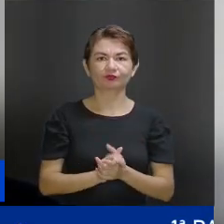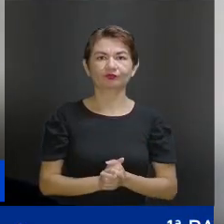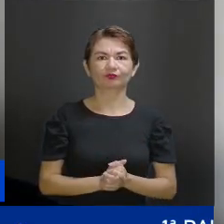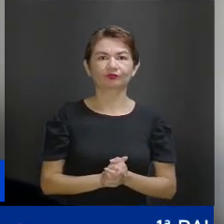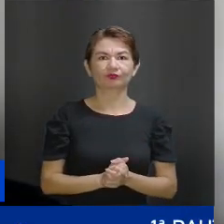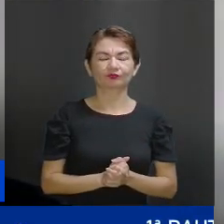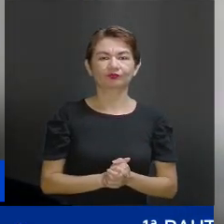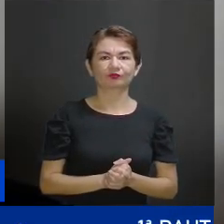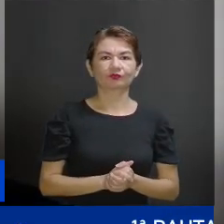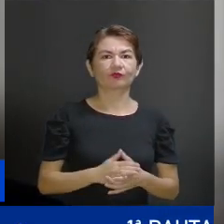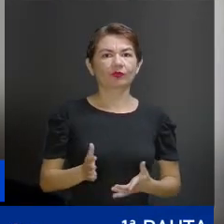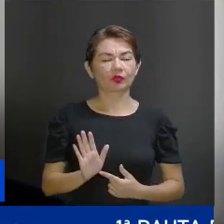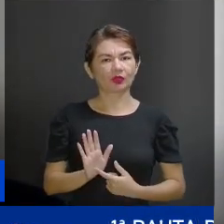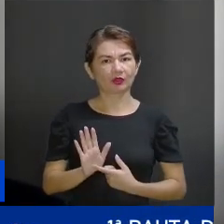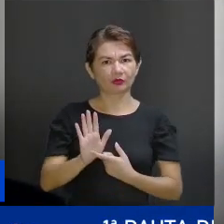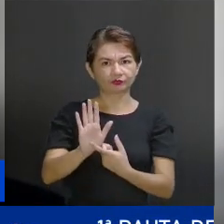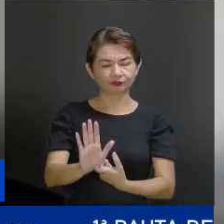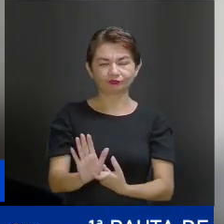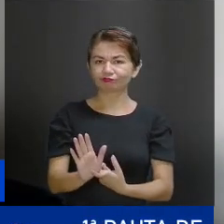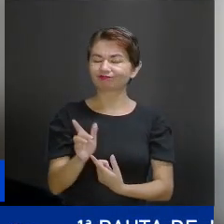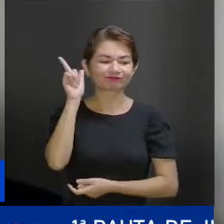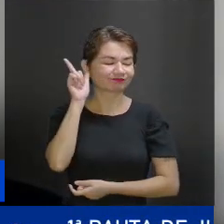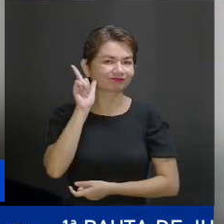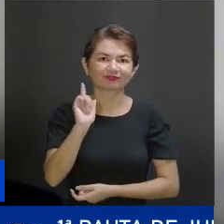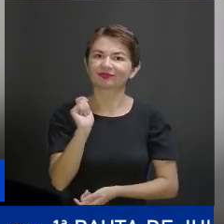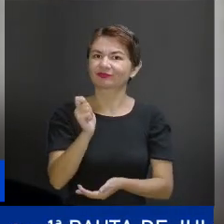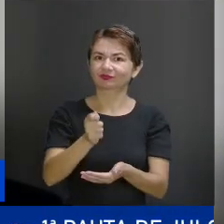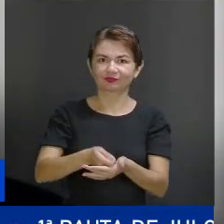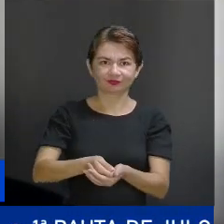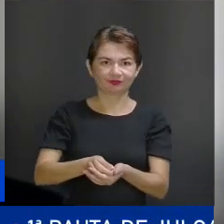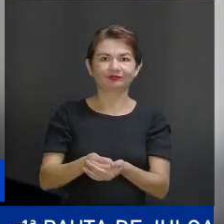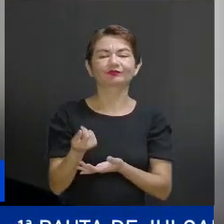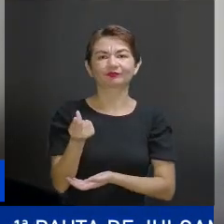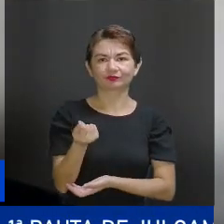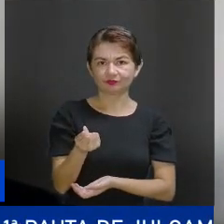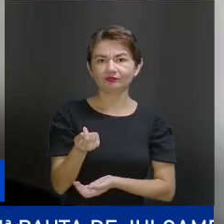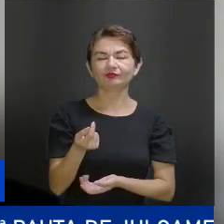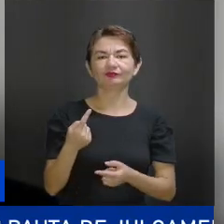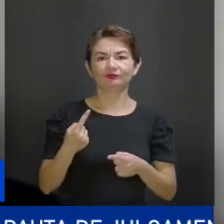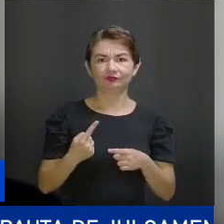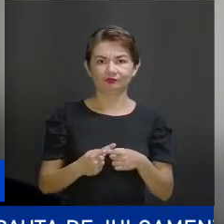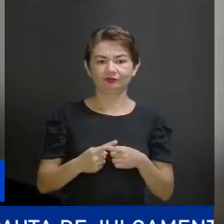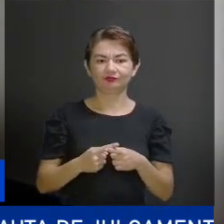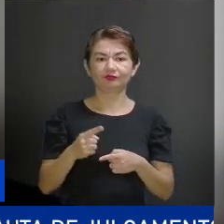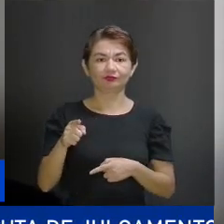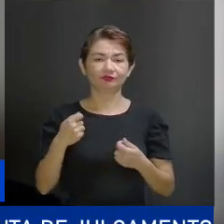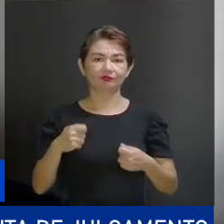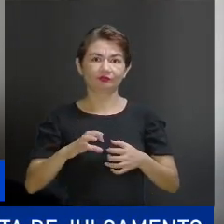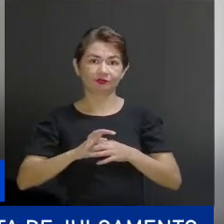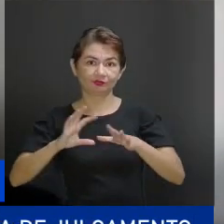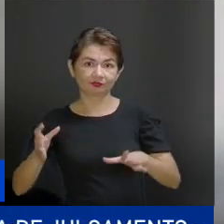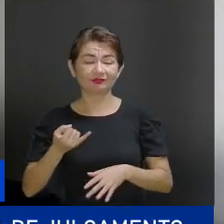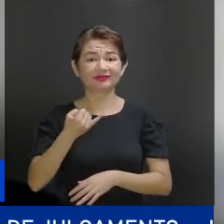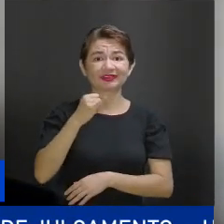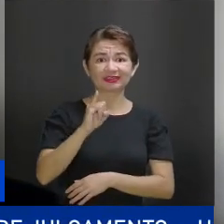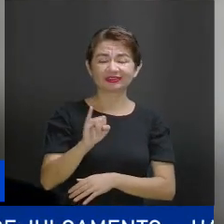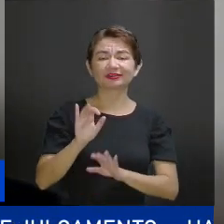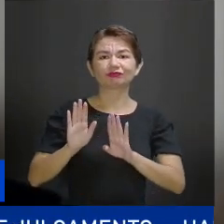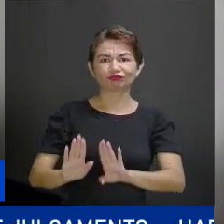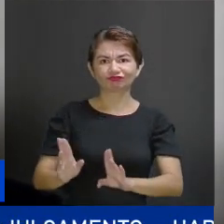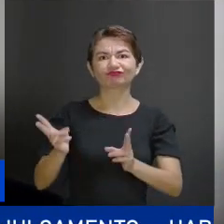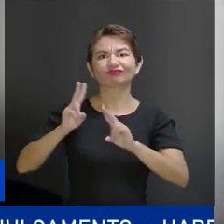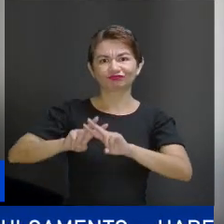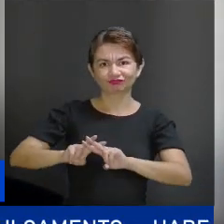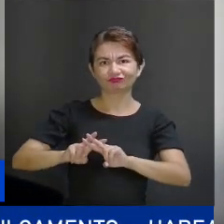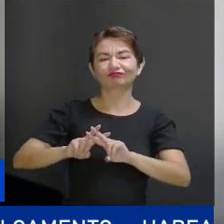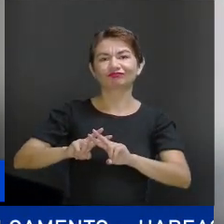jurídica do termo, demonstrando a impossibilidade de cumprir o requisito financeiro para obter sua liberdade. Caso contrário, certamente